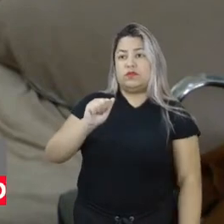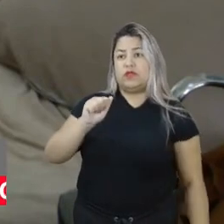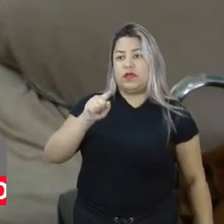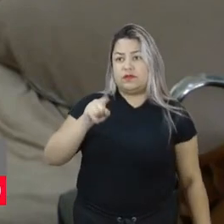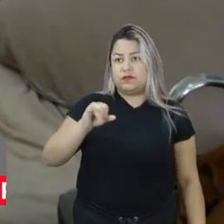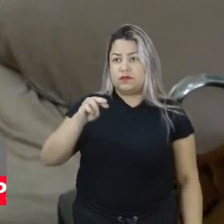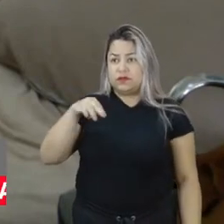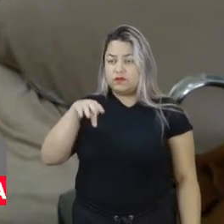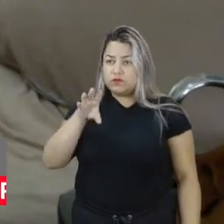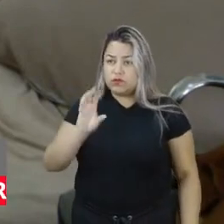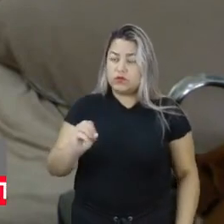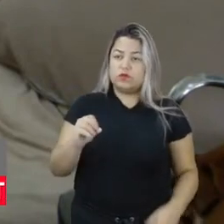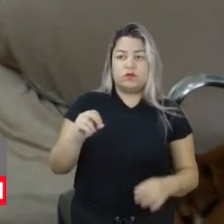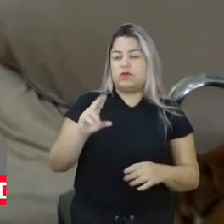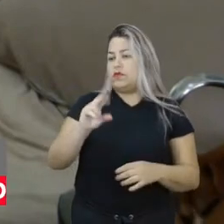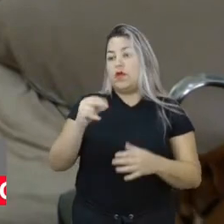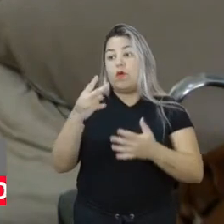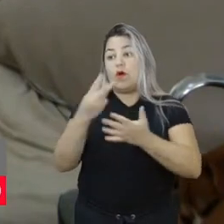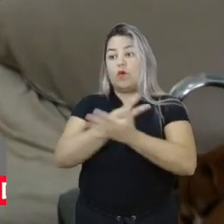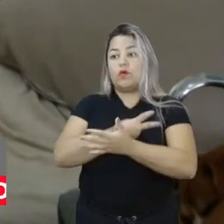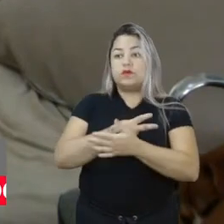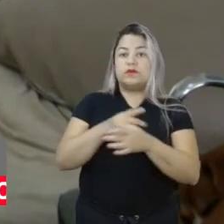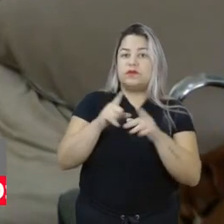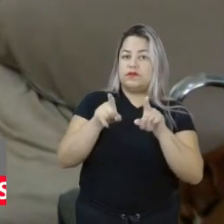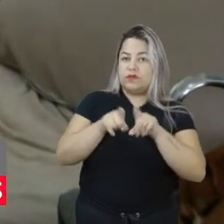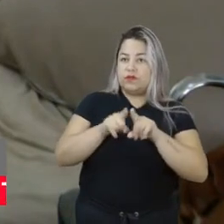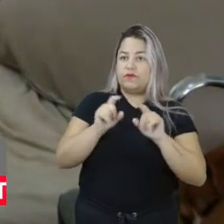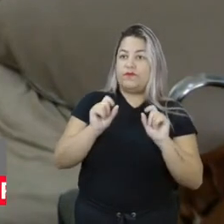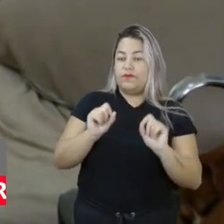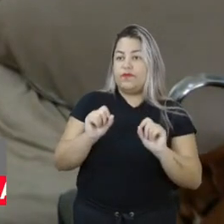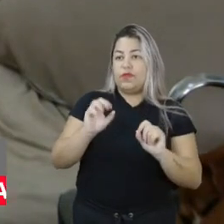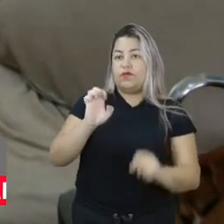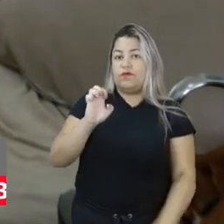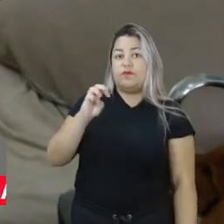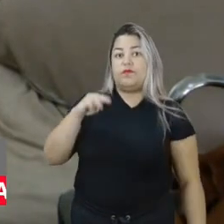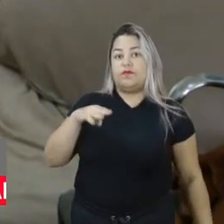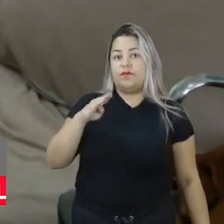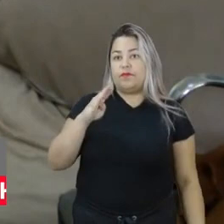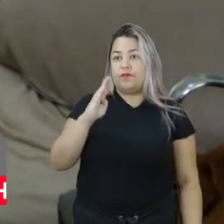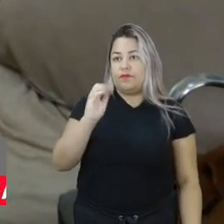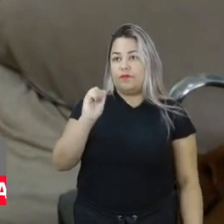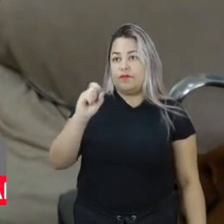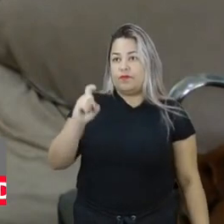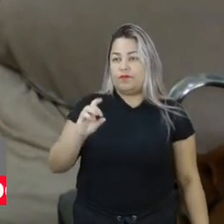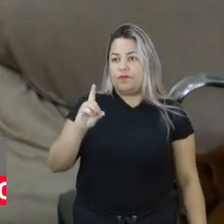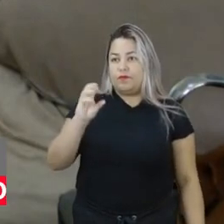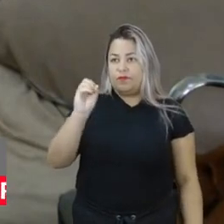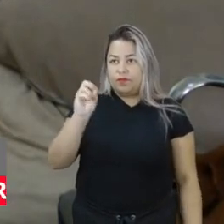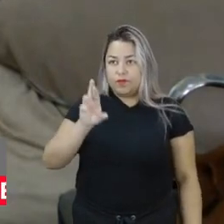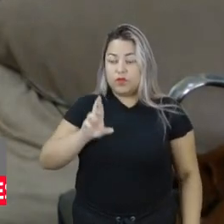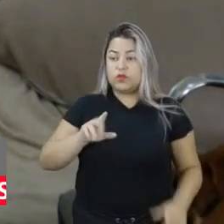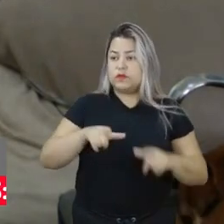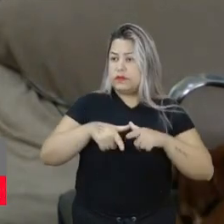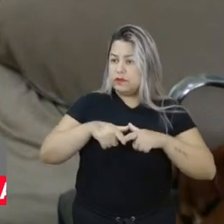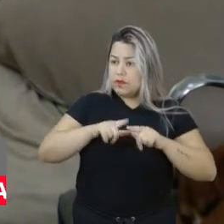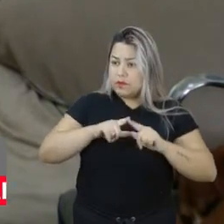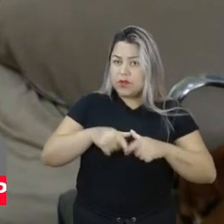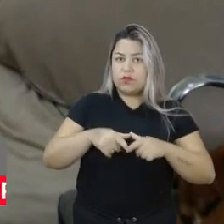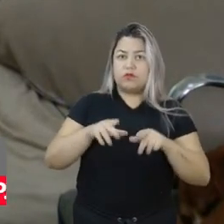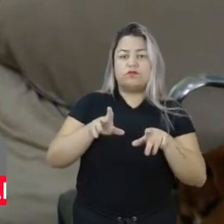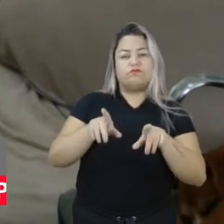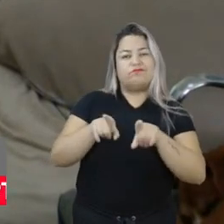o que nunca aconteceu. Aí o embaixador de Israel, Israel Katz, protagonizou um dos